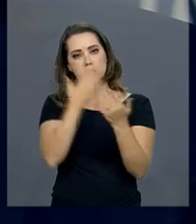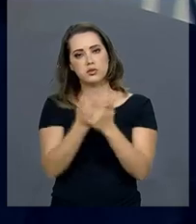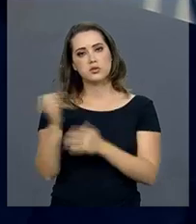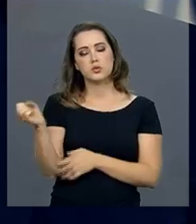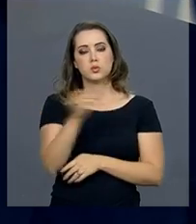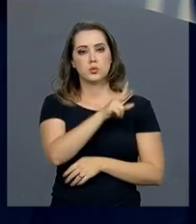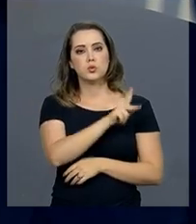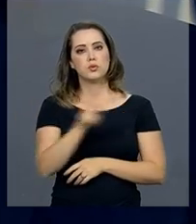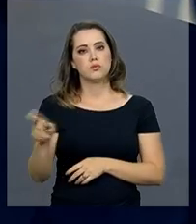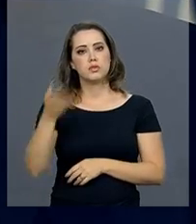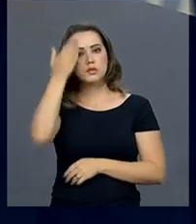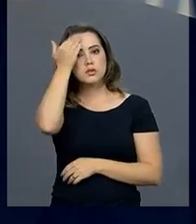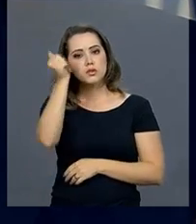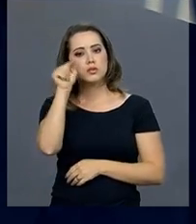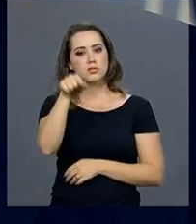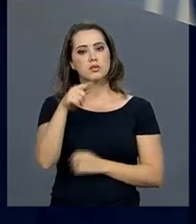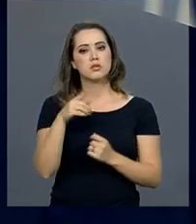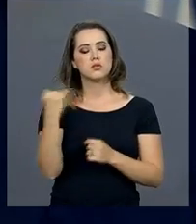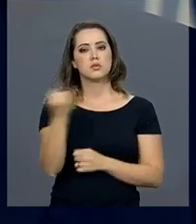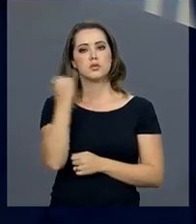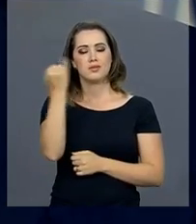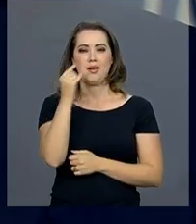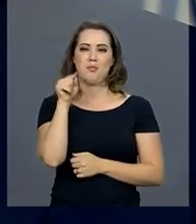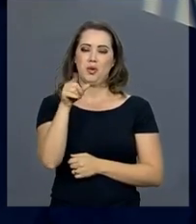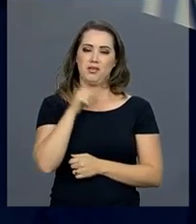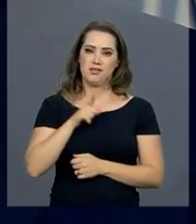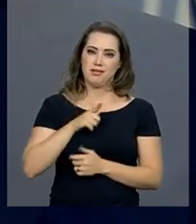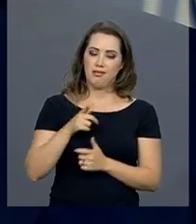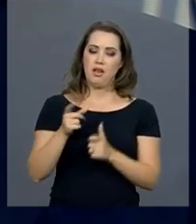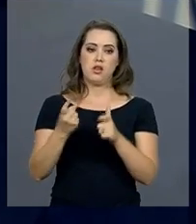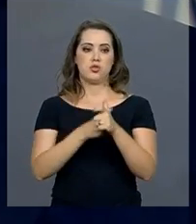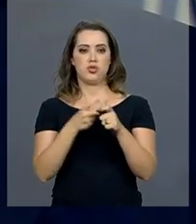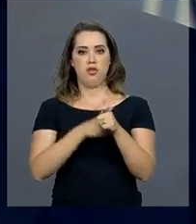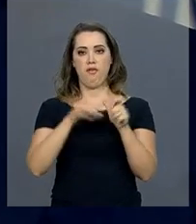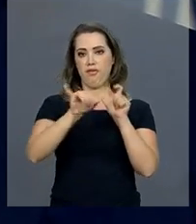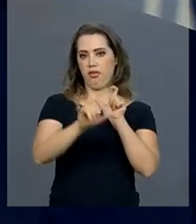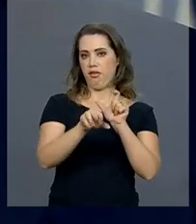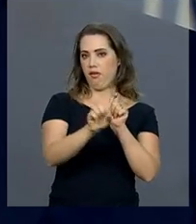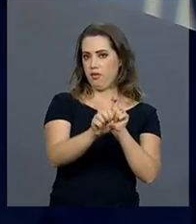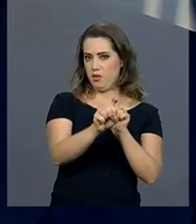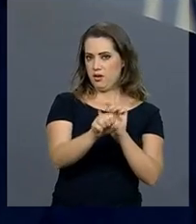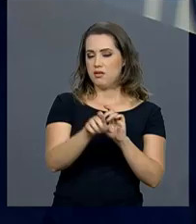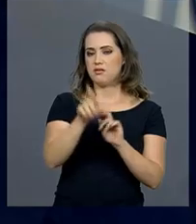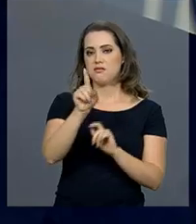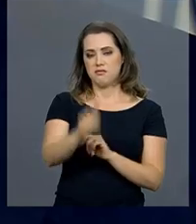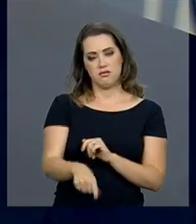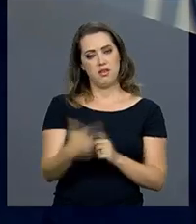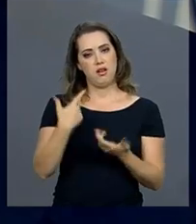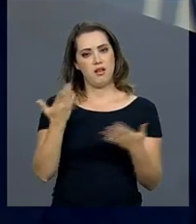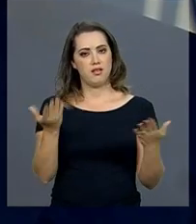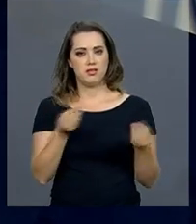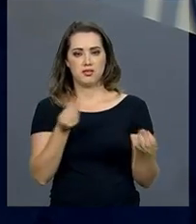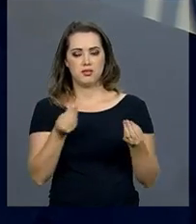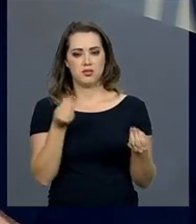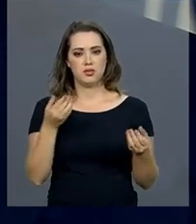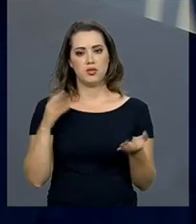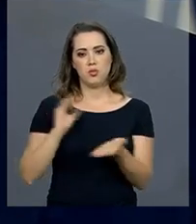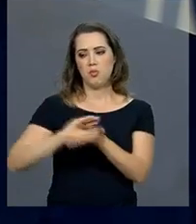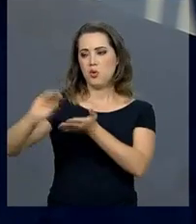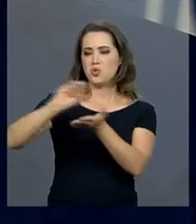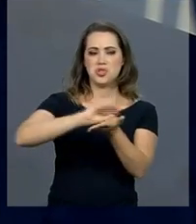presidente sabedor grande déficit previdenciário que existe um país que vai roubar o em viabilizar investimentos